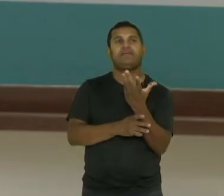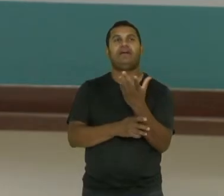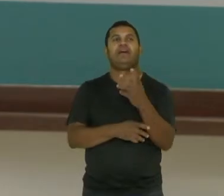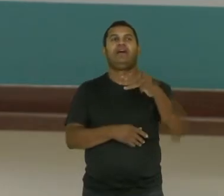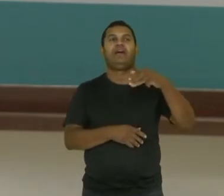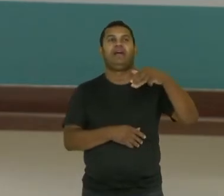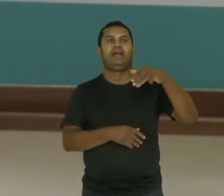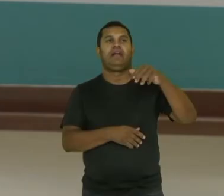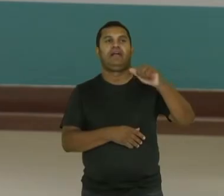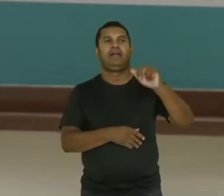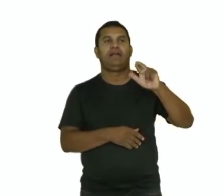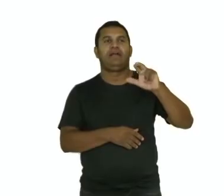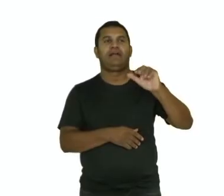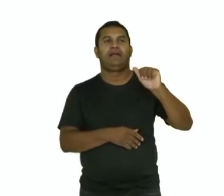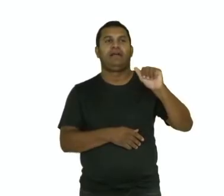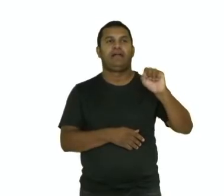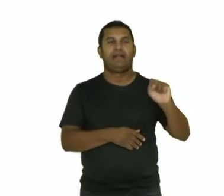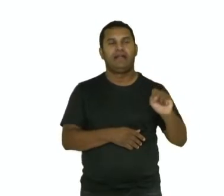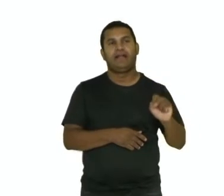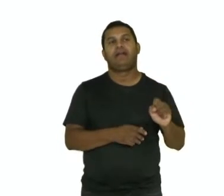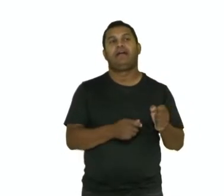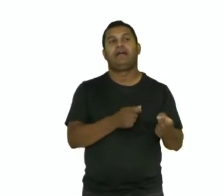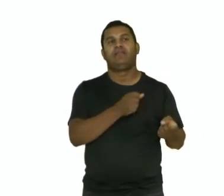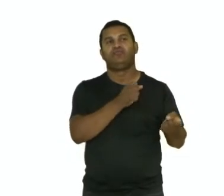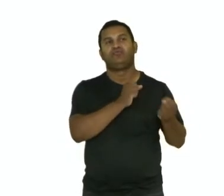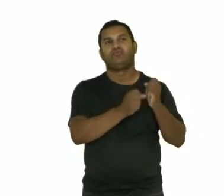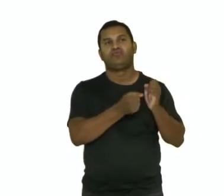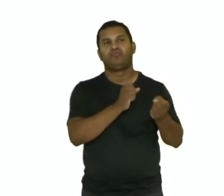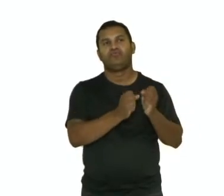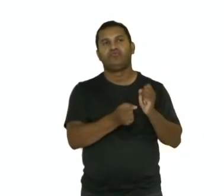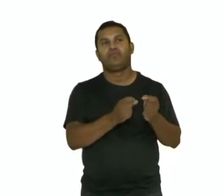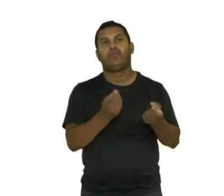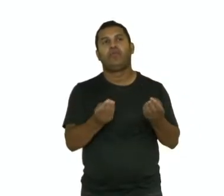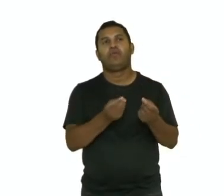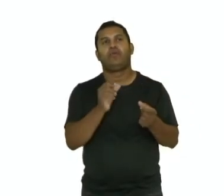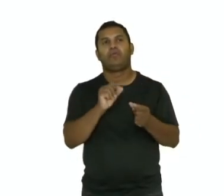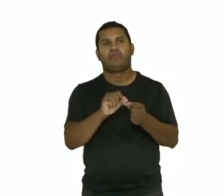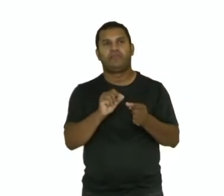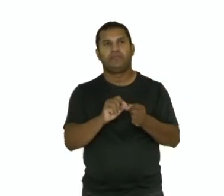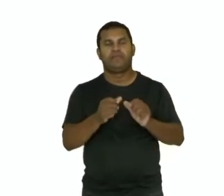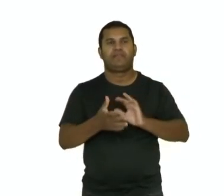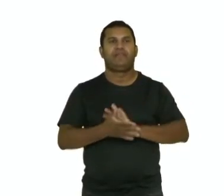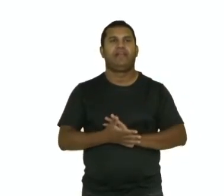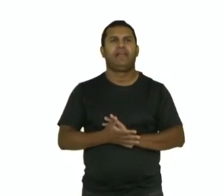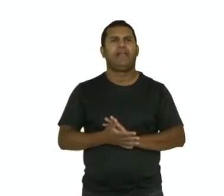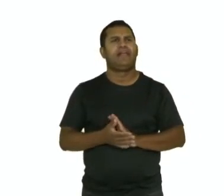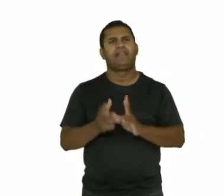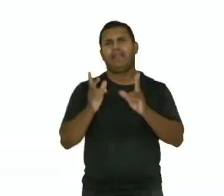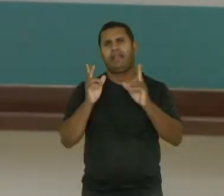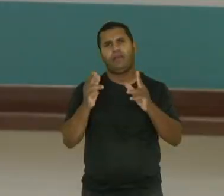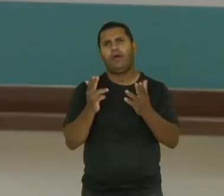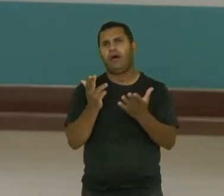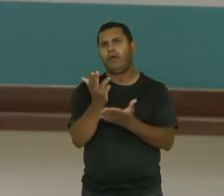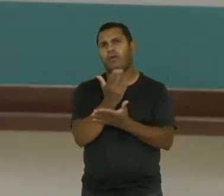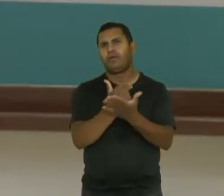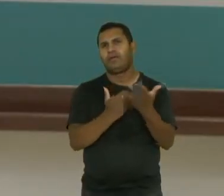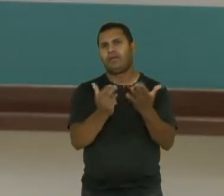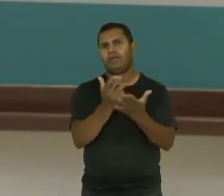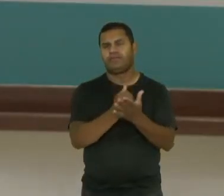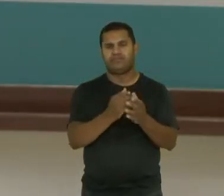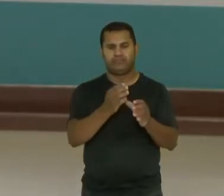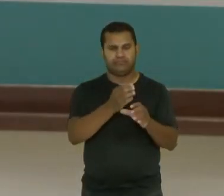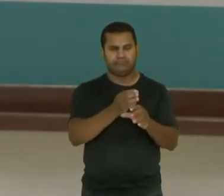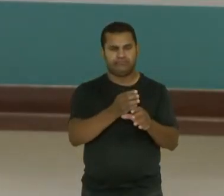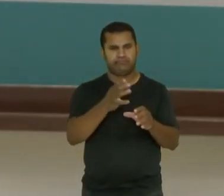podem assistir o passo a passo para a construção das maracas, né? Que nada mais são do que chocalhos. Então,